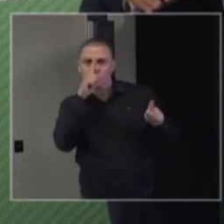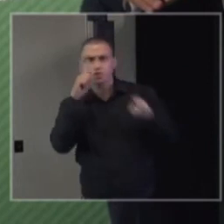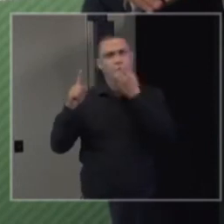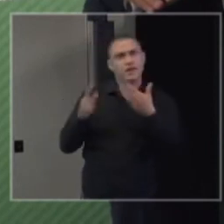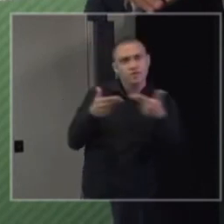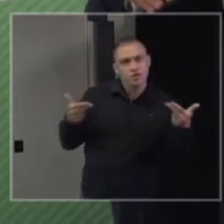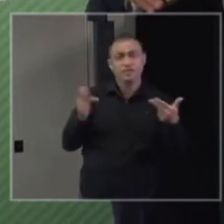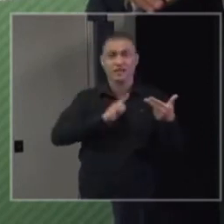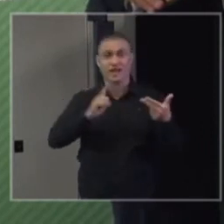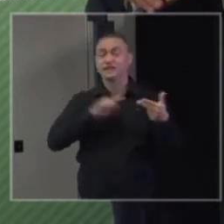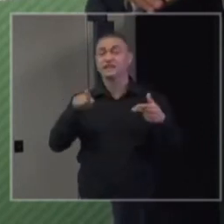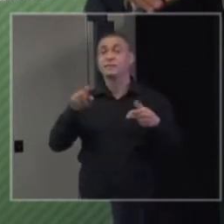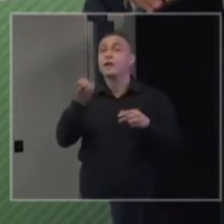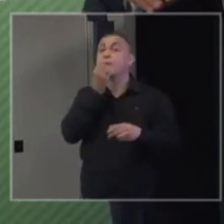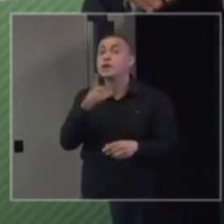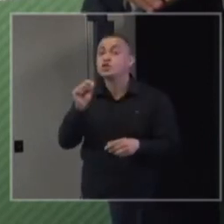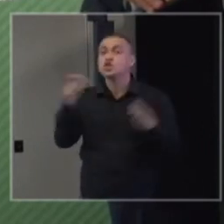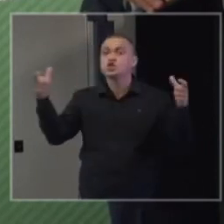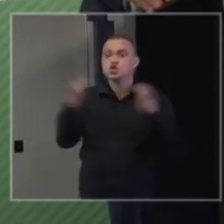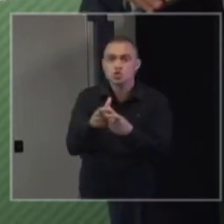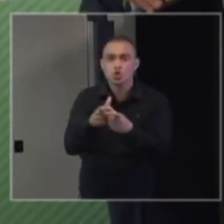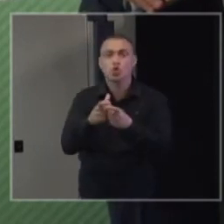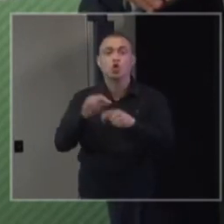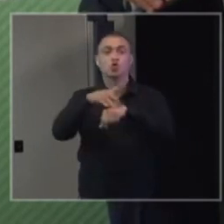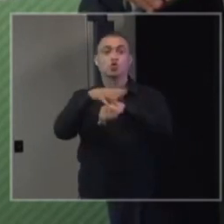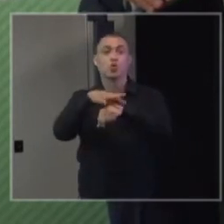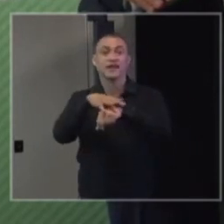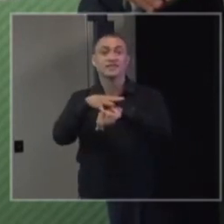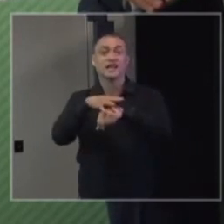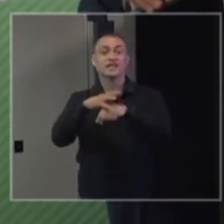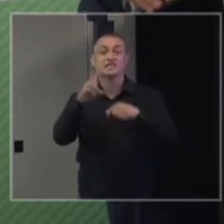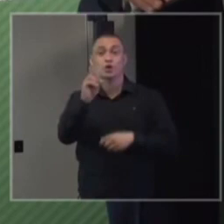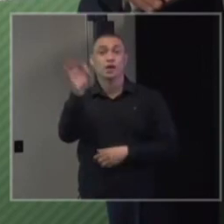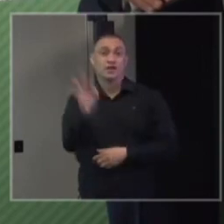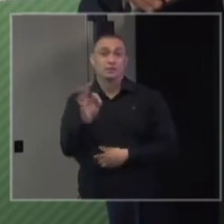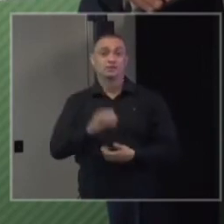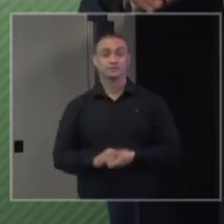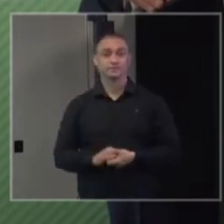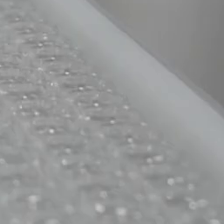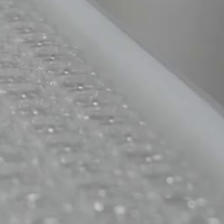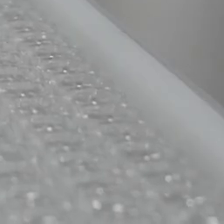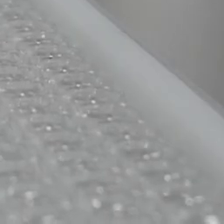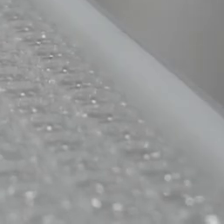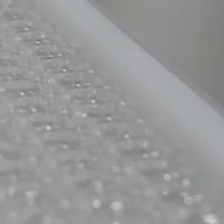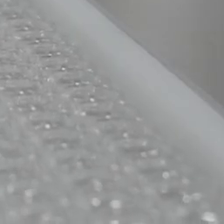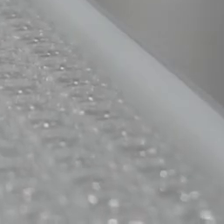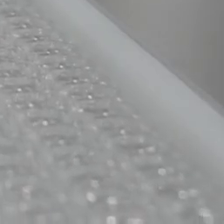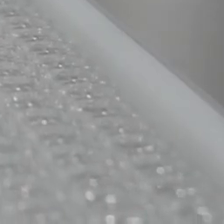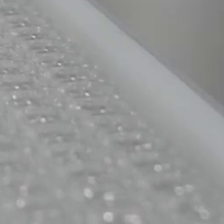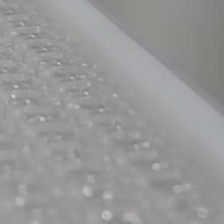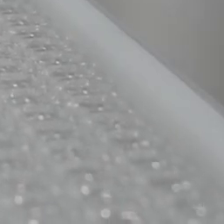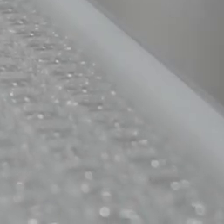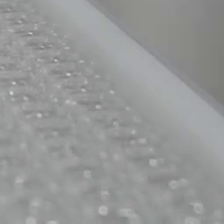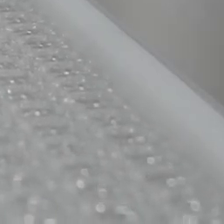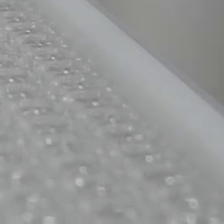benefício, que tem o benefício de reduzir doença em 50%. A eficácia